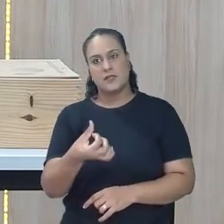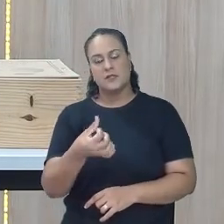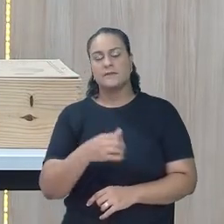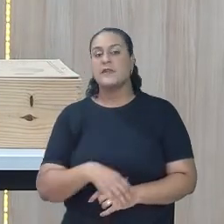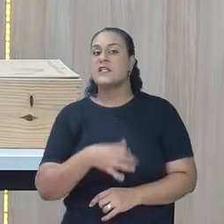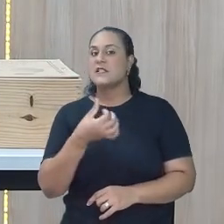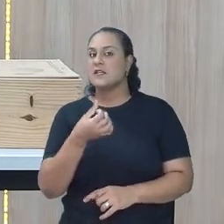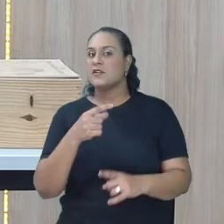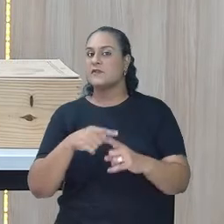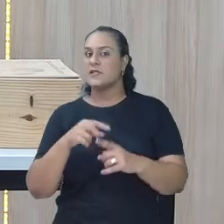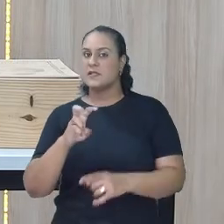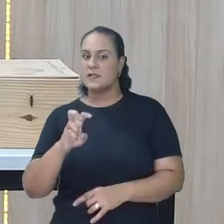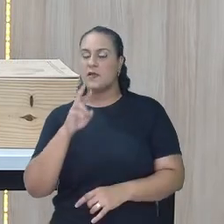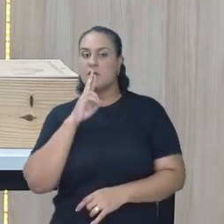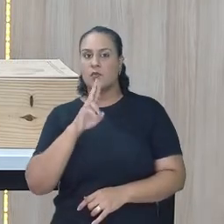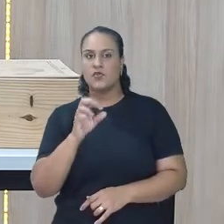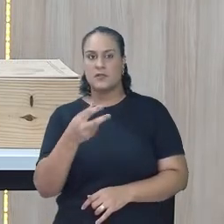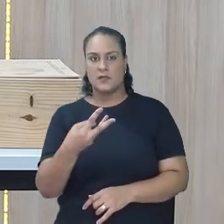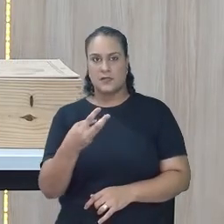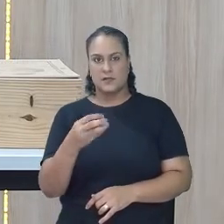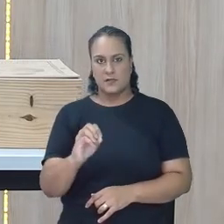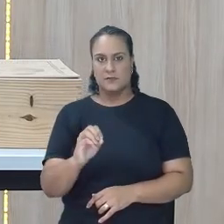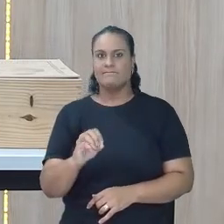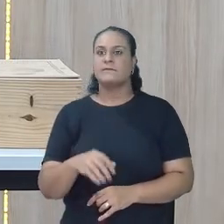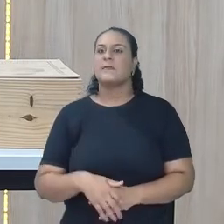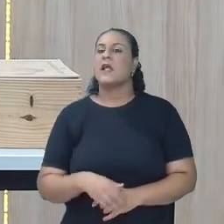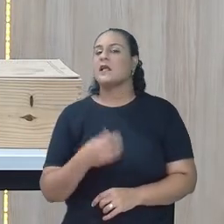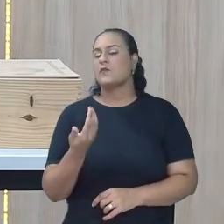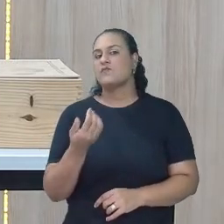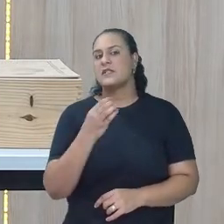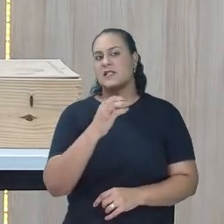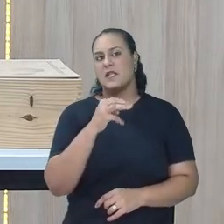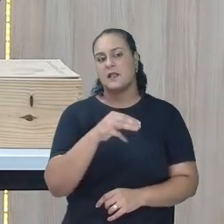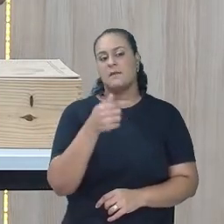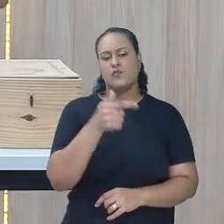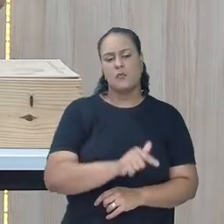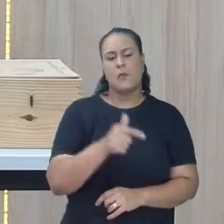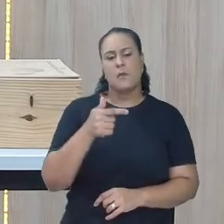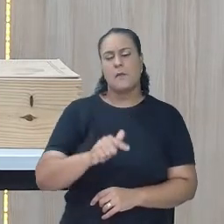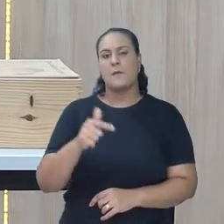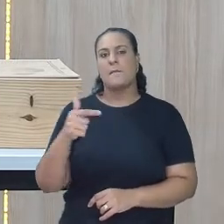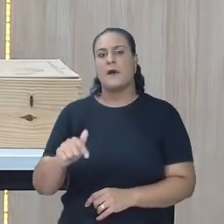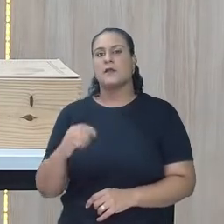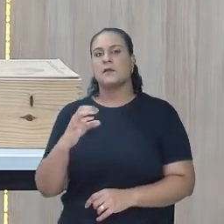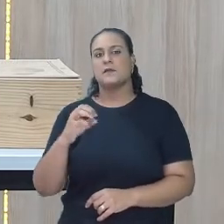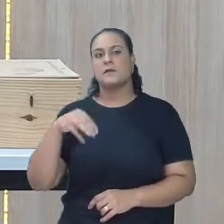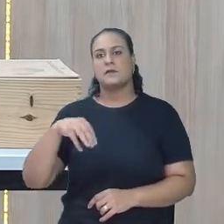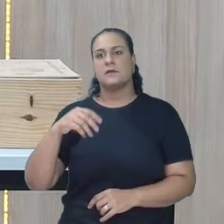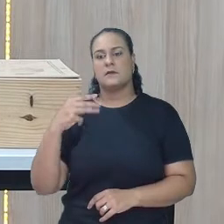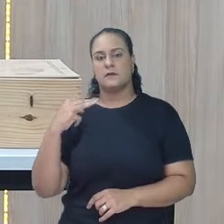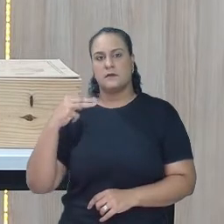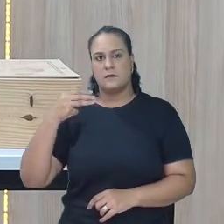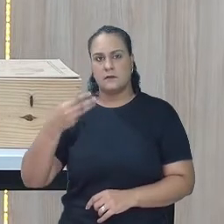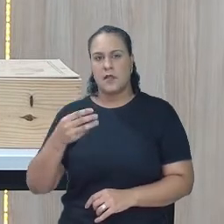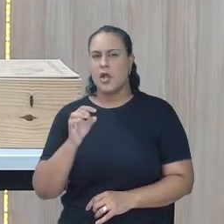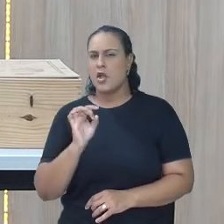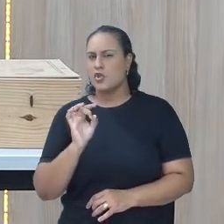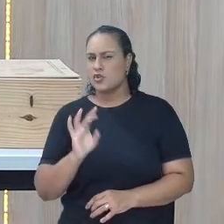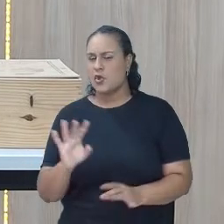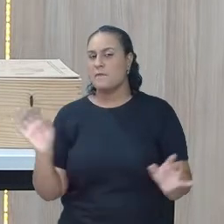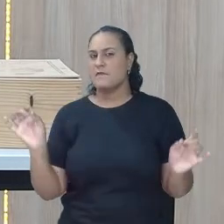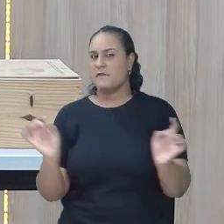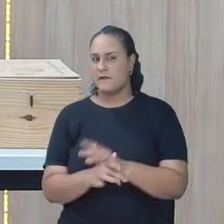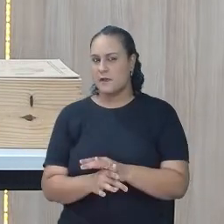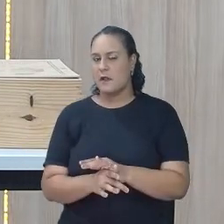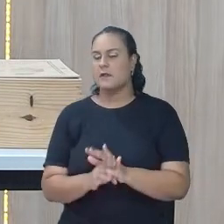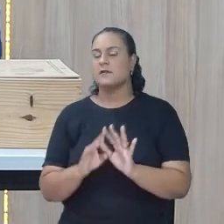tem centímetro cúbico, porque a unidade se repetiu aí 3 vezes, tá certo? E aí, só para a gente formalizar e fechar